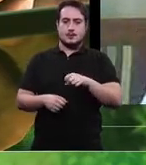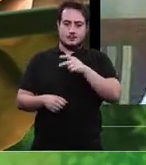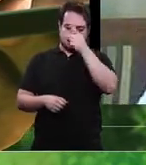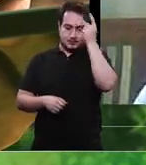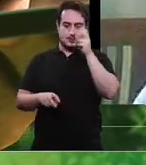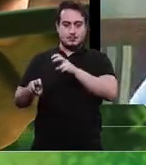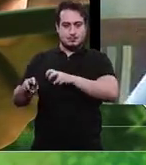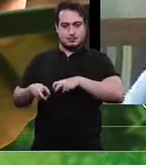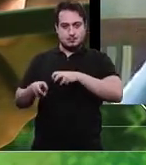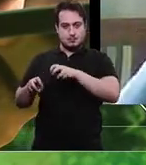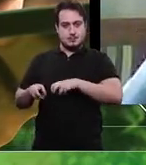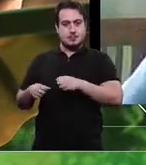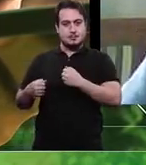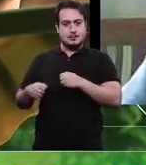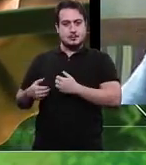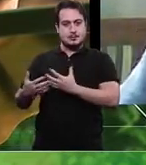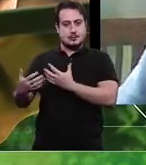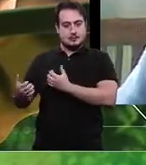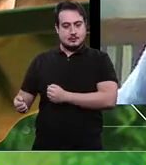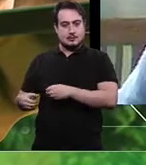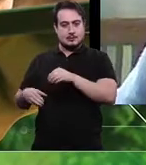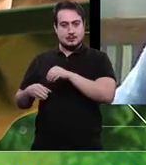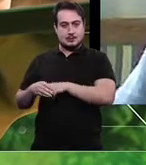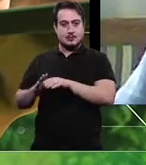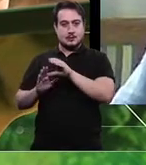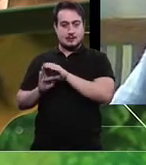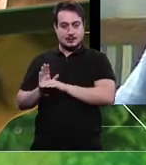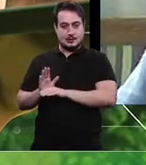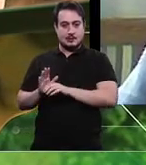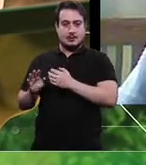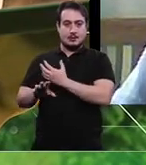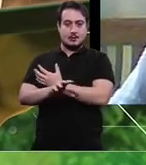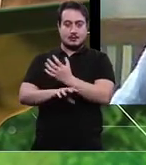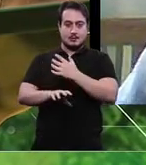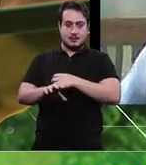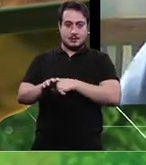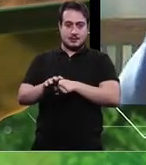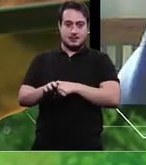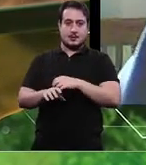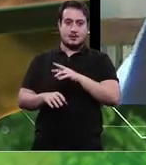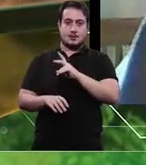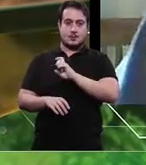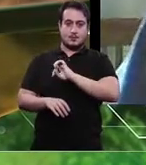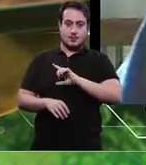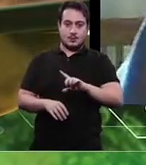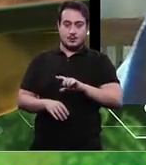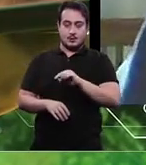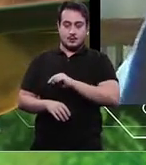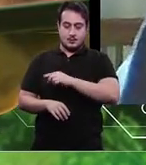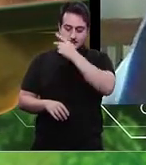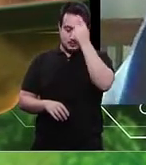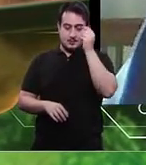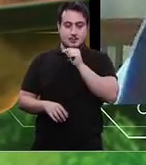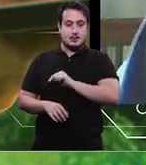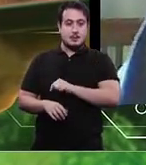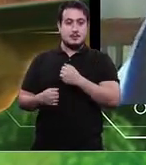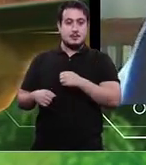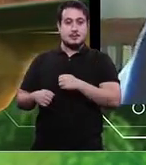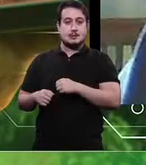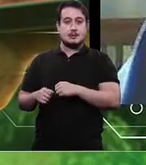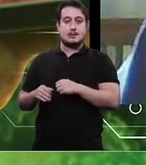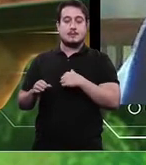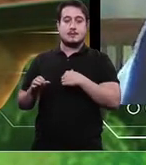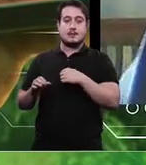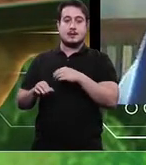está e aderiu ao cadastro ambiental rural ao cumprir o Código Florestal, o produtor rural ele tem endereço e se